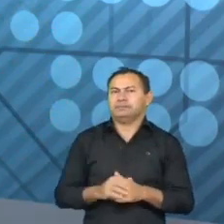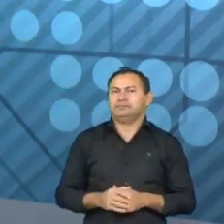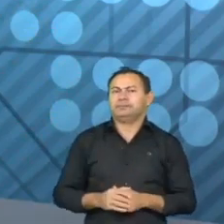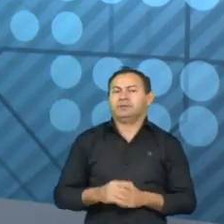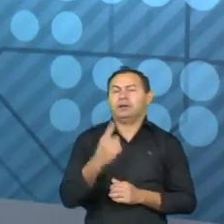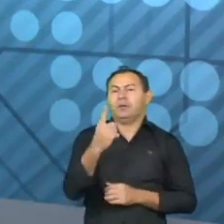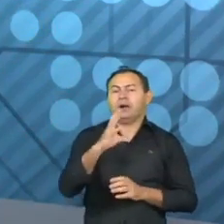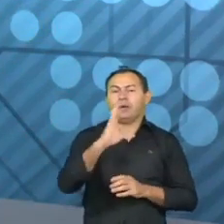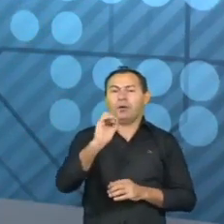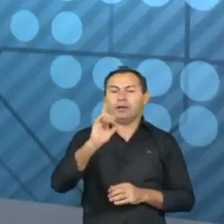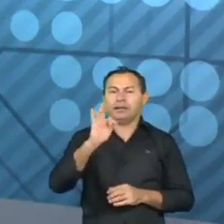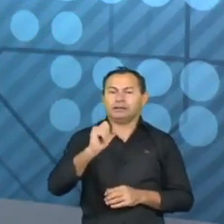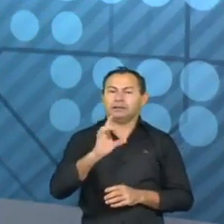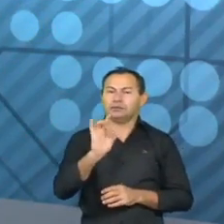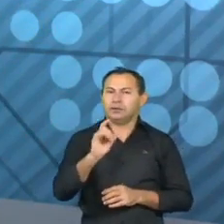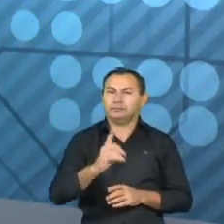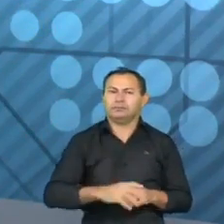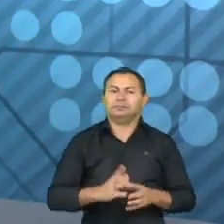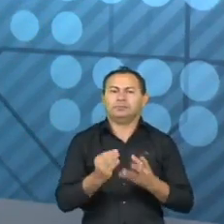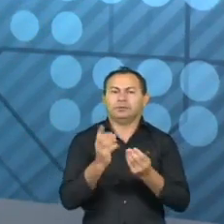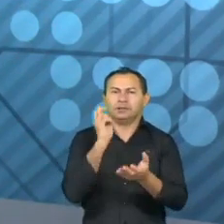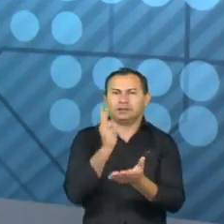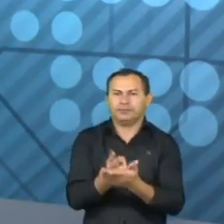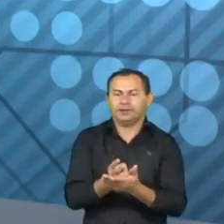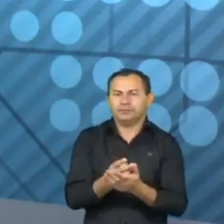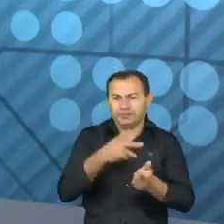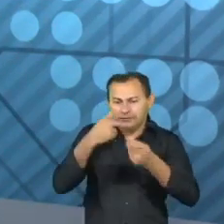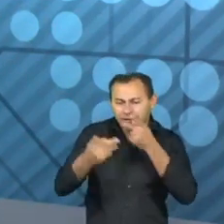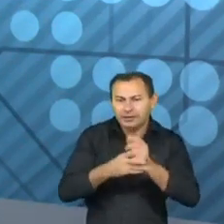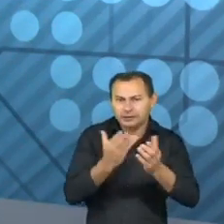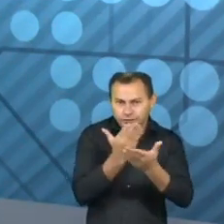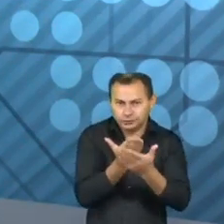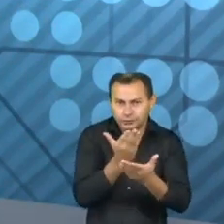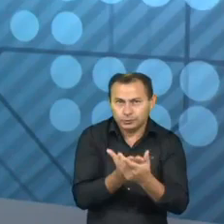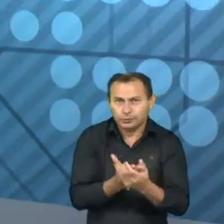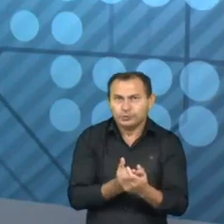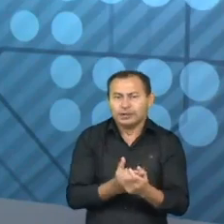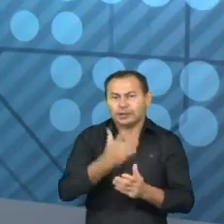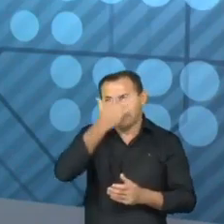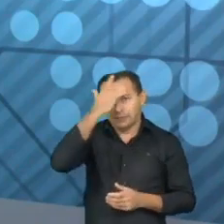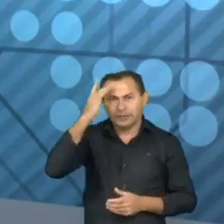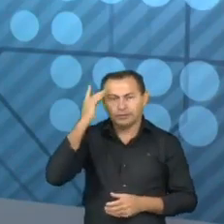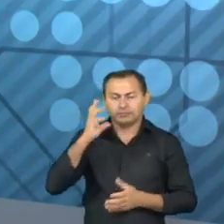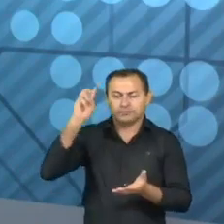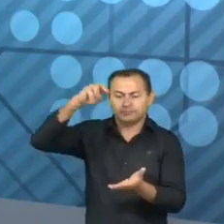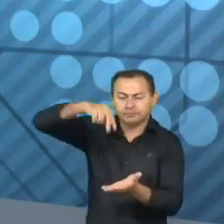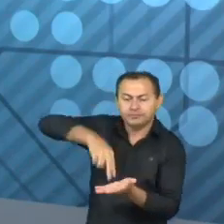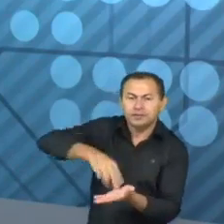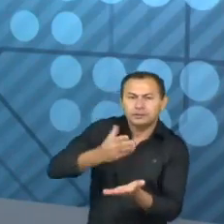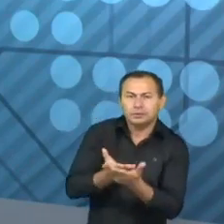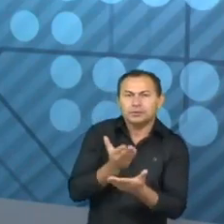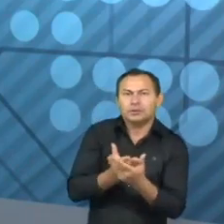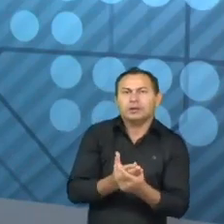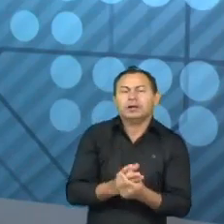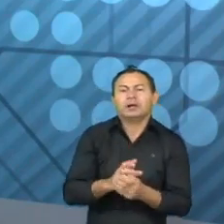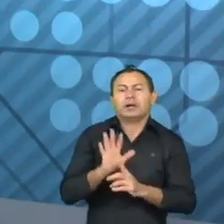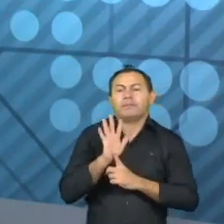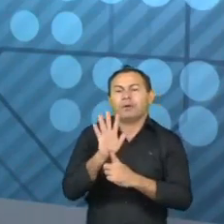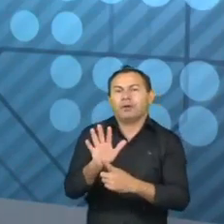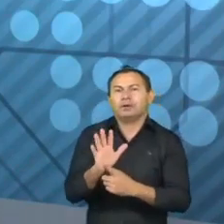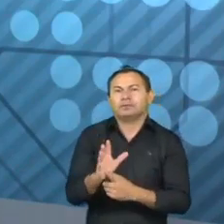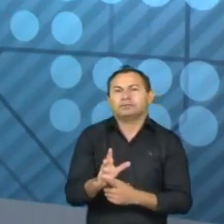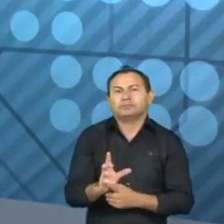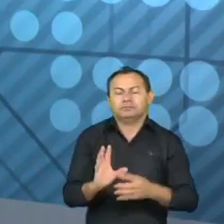uma coleta apenas. Muitas vezes, quando a gente fala em estudo, aquela pessoa que participa do estudo como amostra, né,